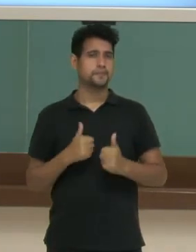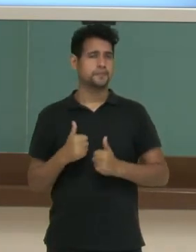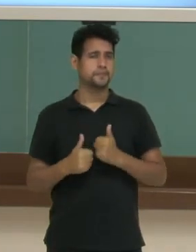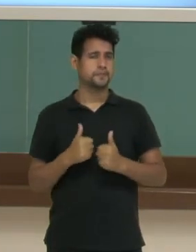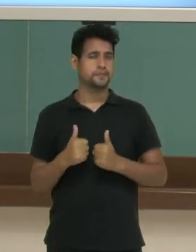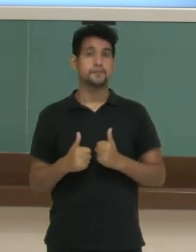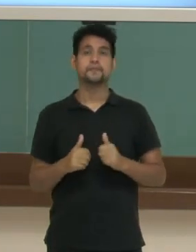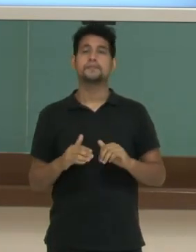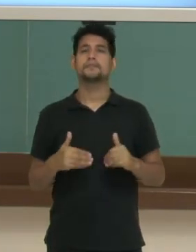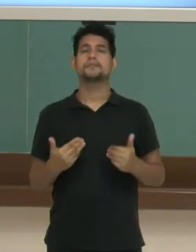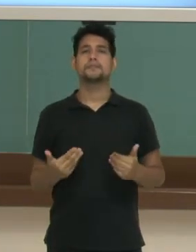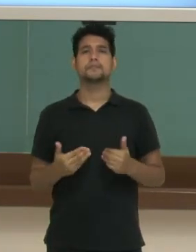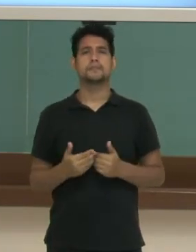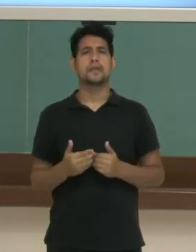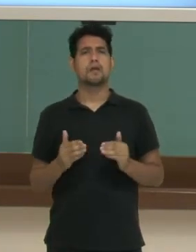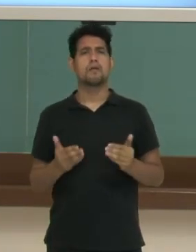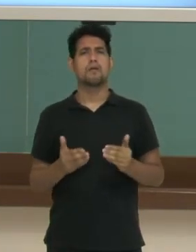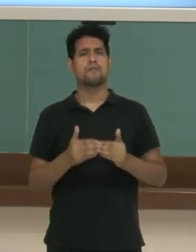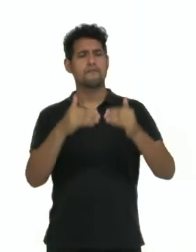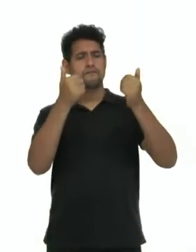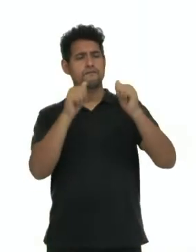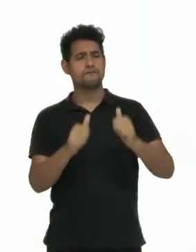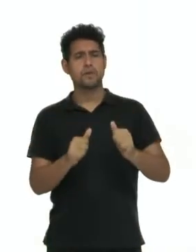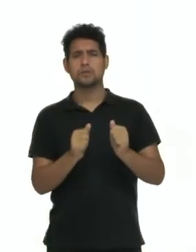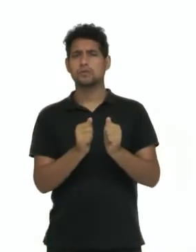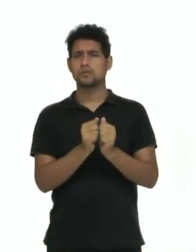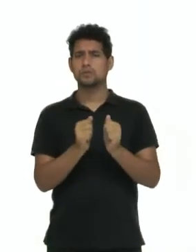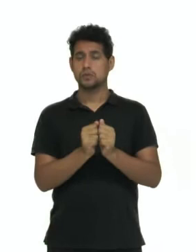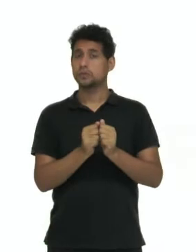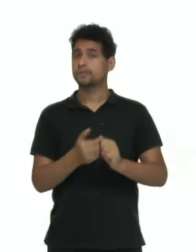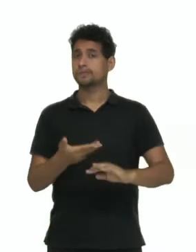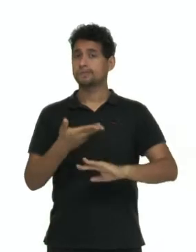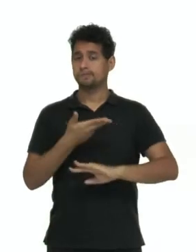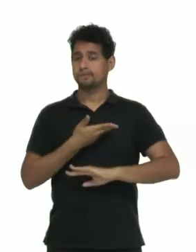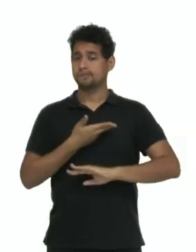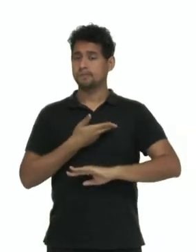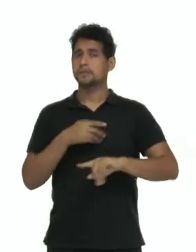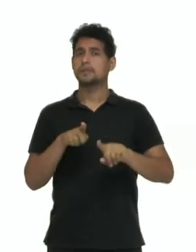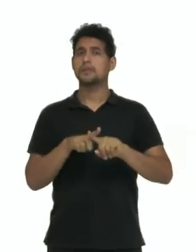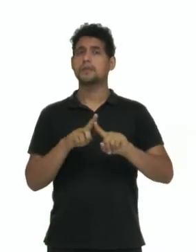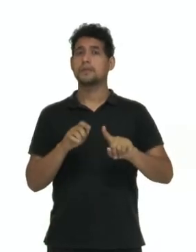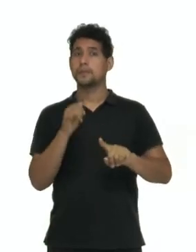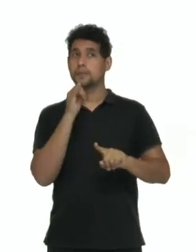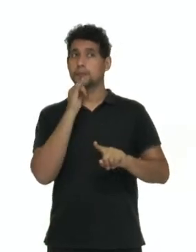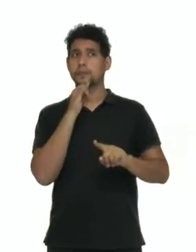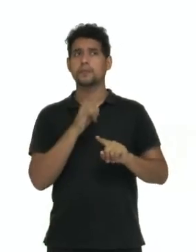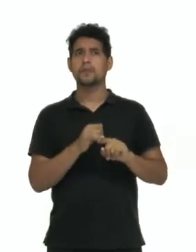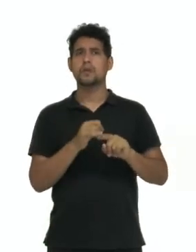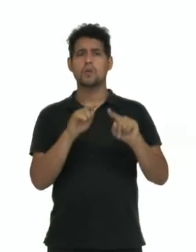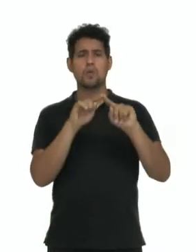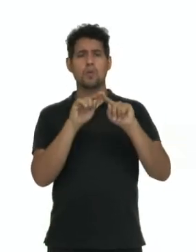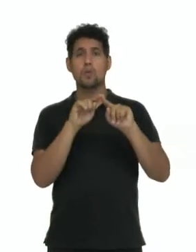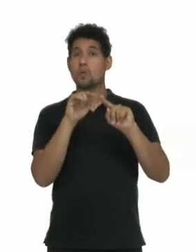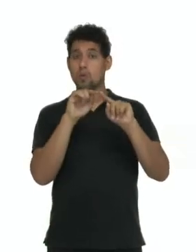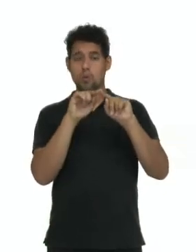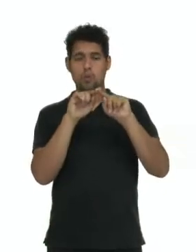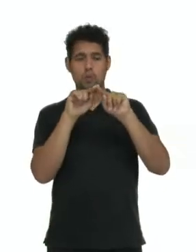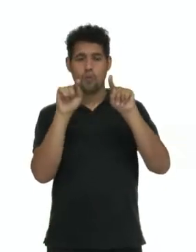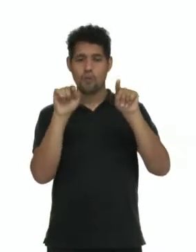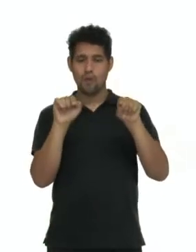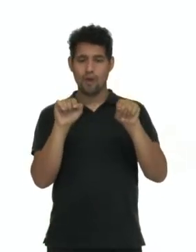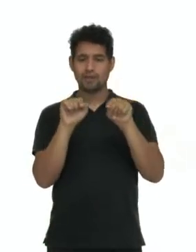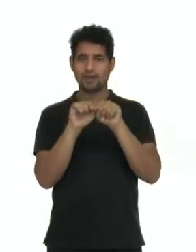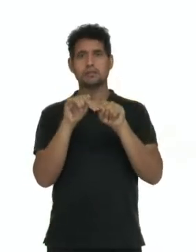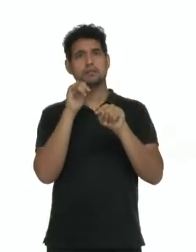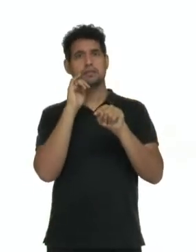olha só. Bora aqui verificar aqui comigo mais uma situação. Em um quadrado, a medida do comprimento, olha